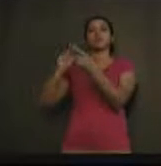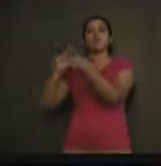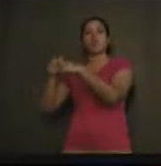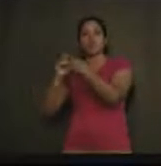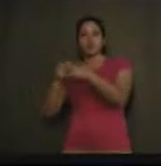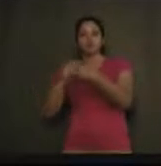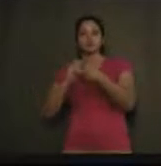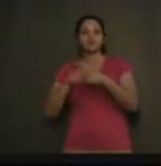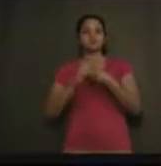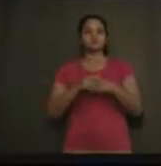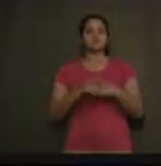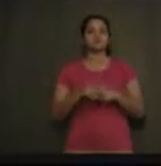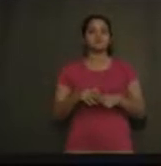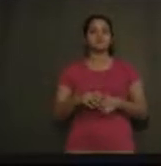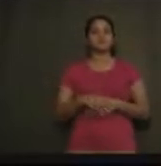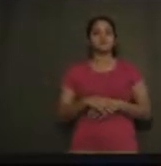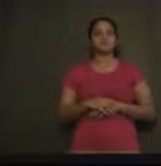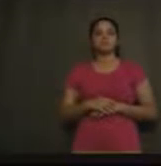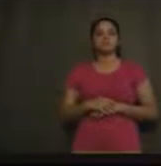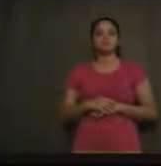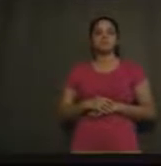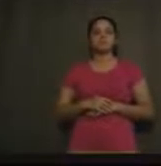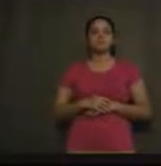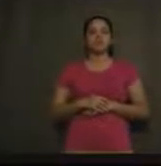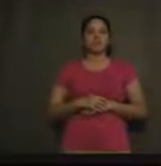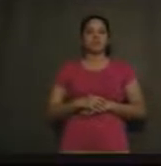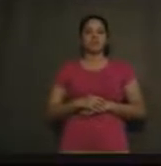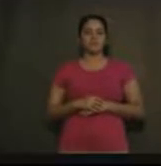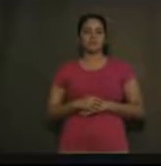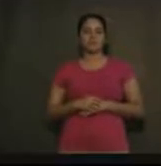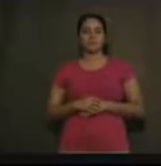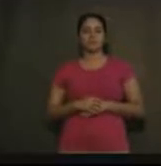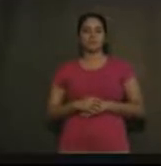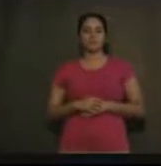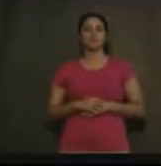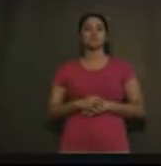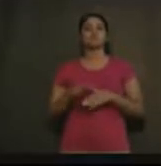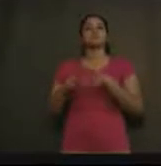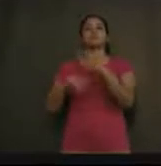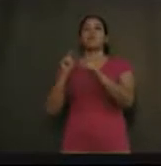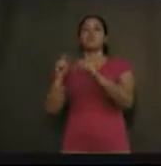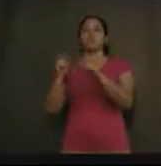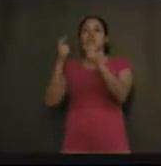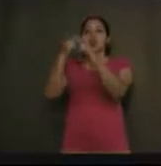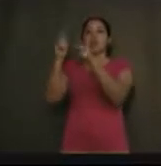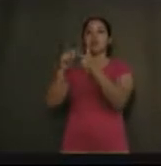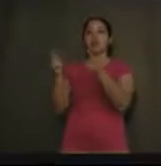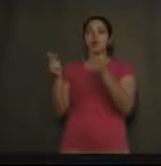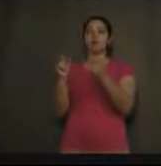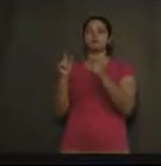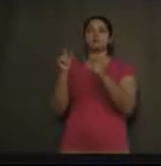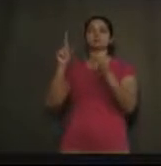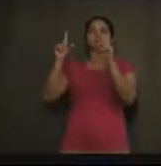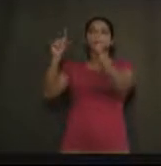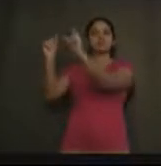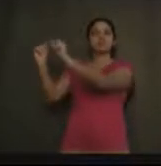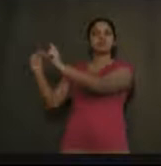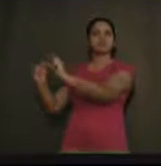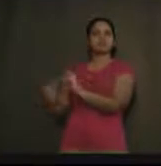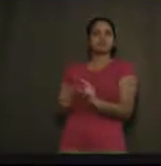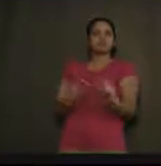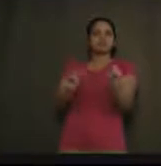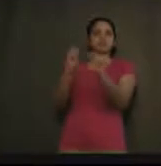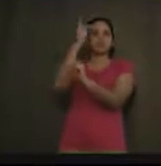calar, porque aí Weierstrass naturalmente ficou sabendo e insistia em que